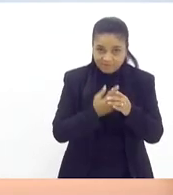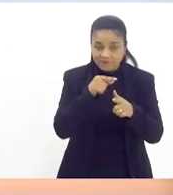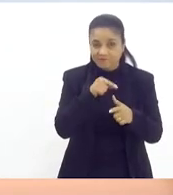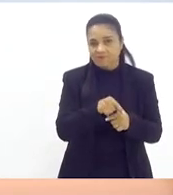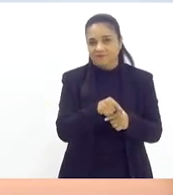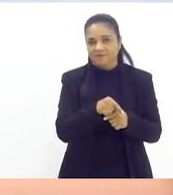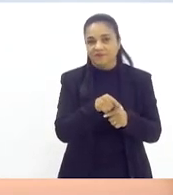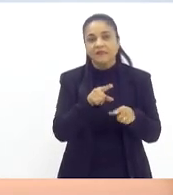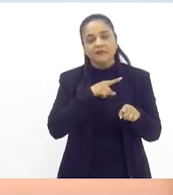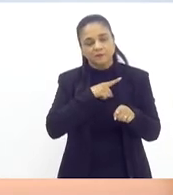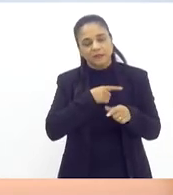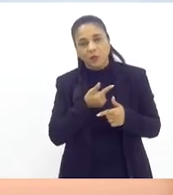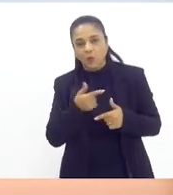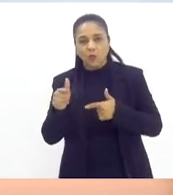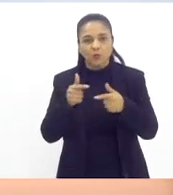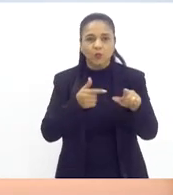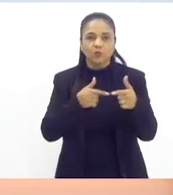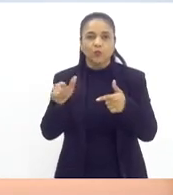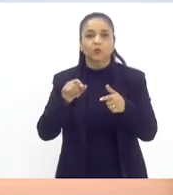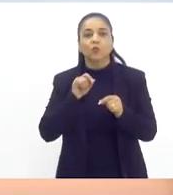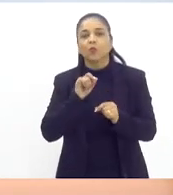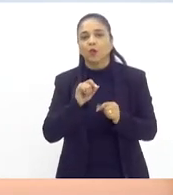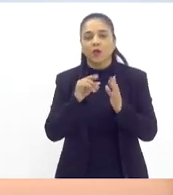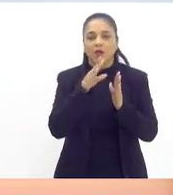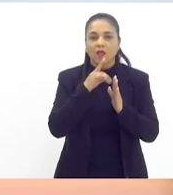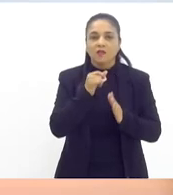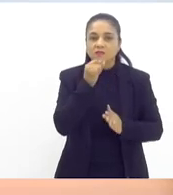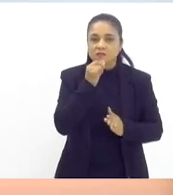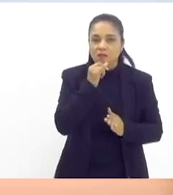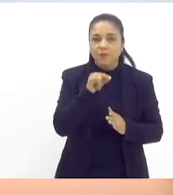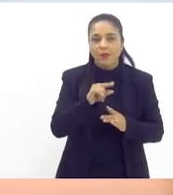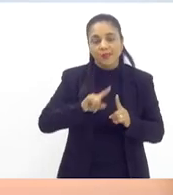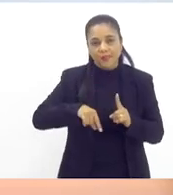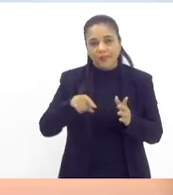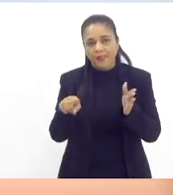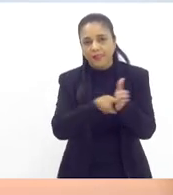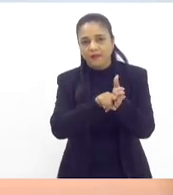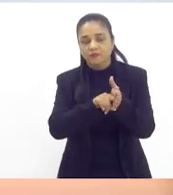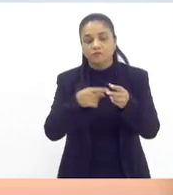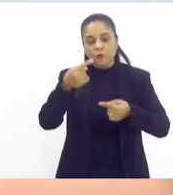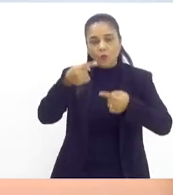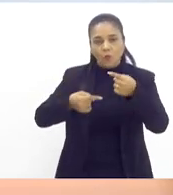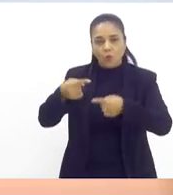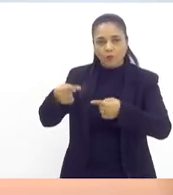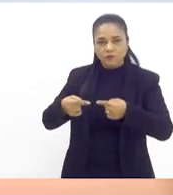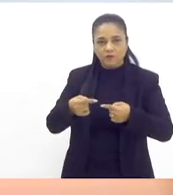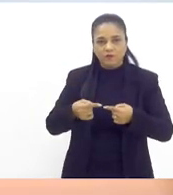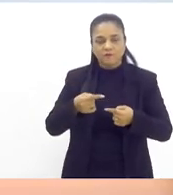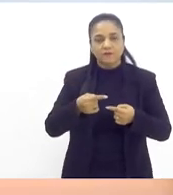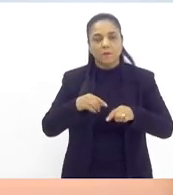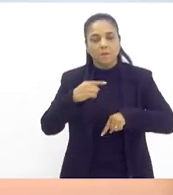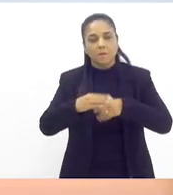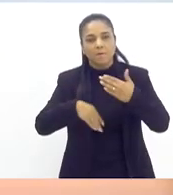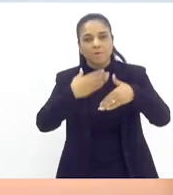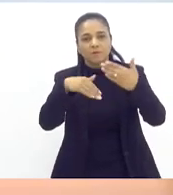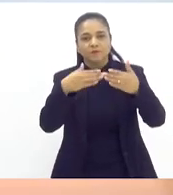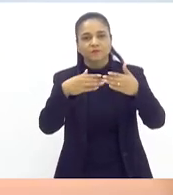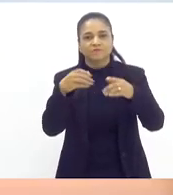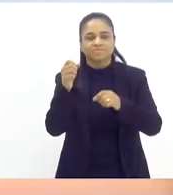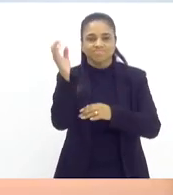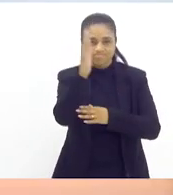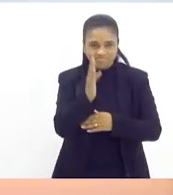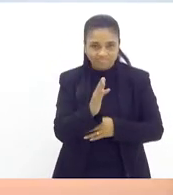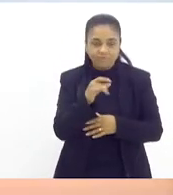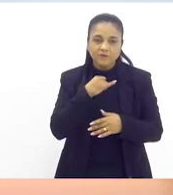outros efeitos. Um deles, por exemplo, tem um efeito muito negativo para a competitividade da produção nacional. Porque se eu tenho, por exemplo, uma